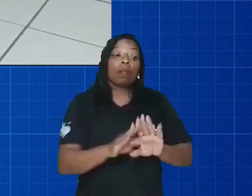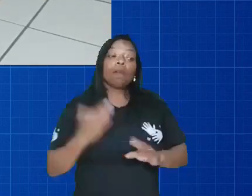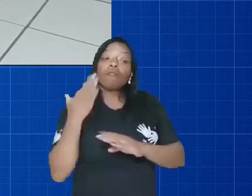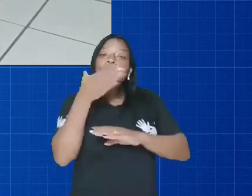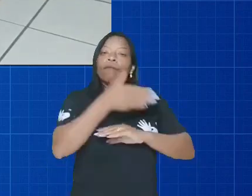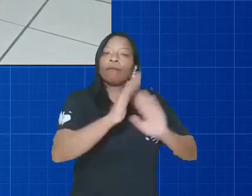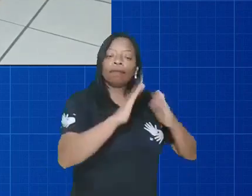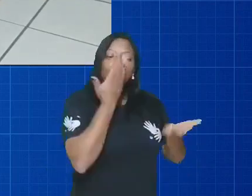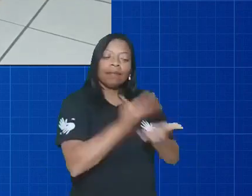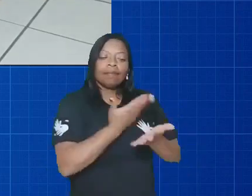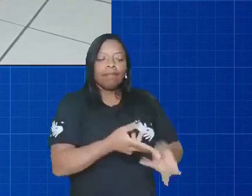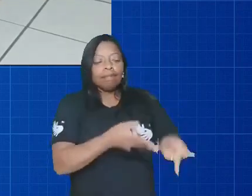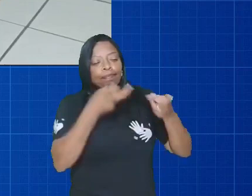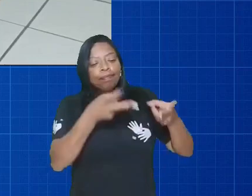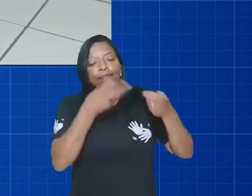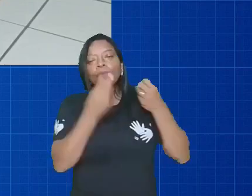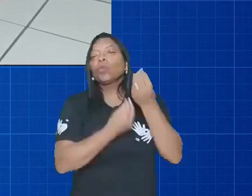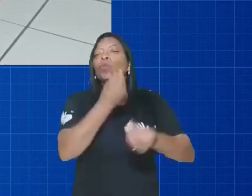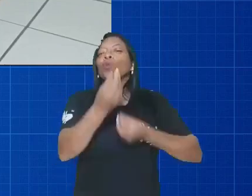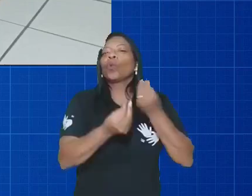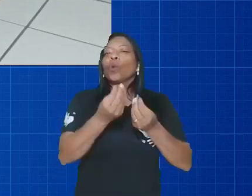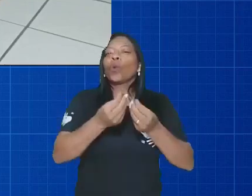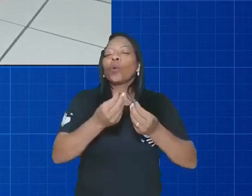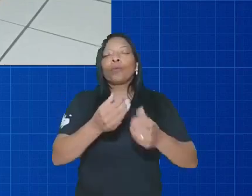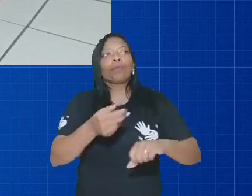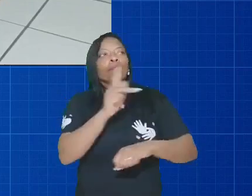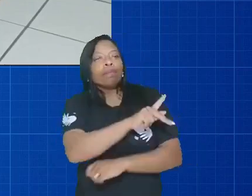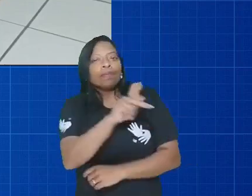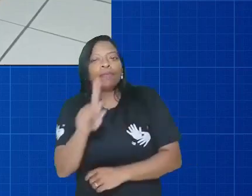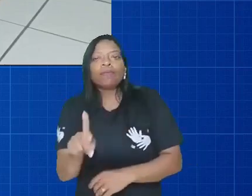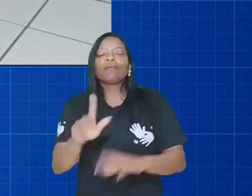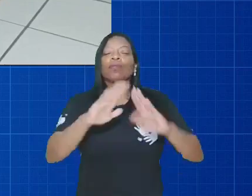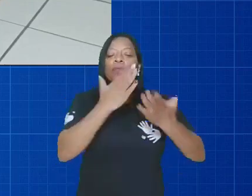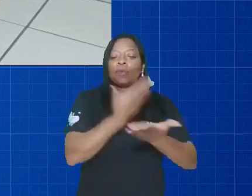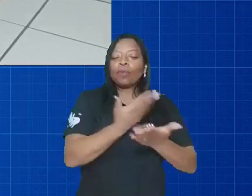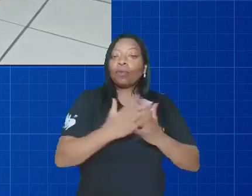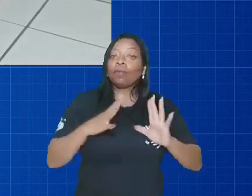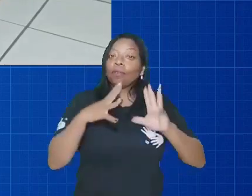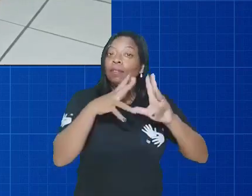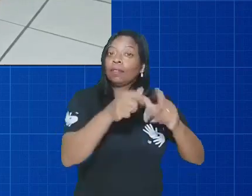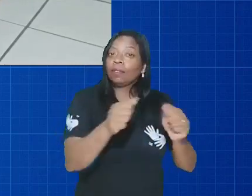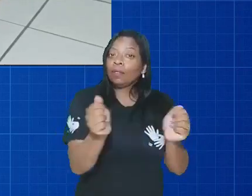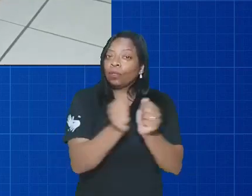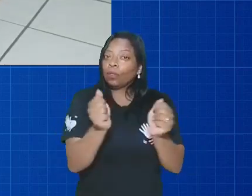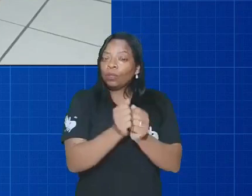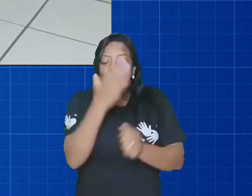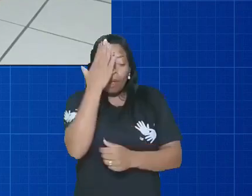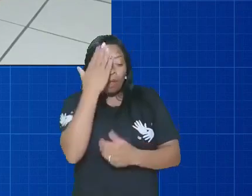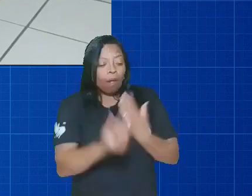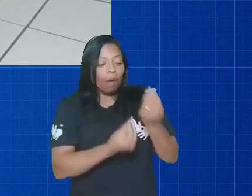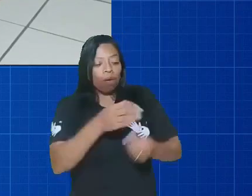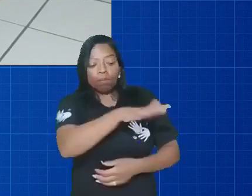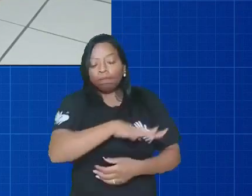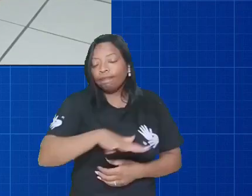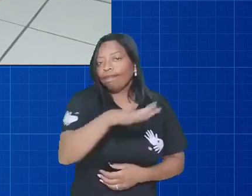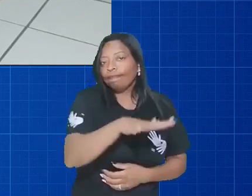acompanhar esse corpo também docente, de entender o que essa escola ela comunica para a gente. Então, não